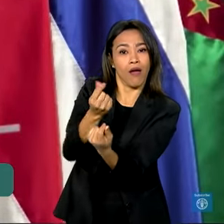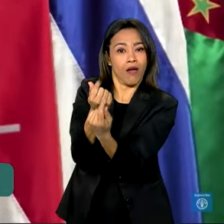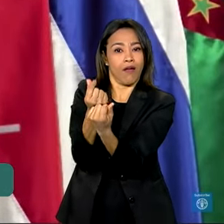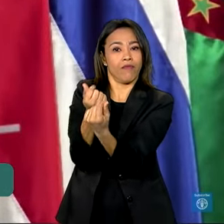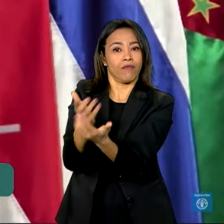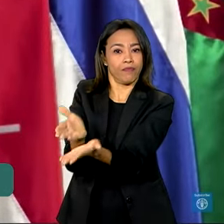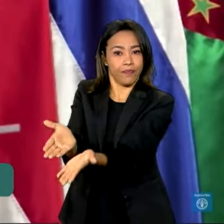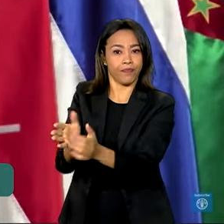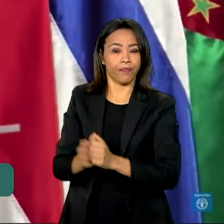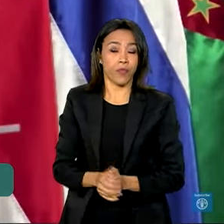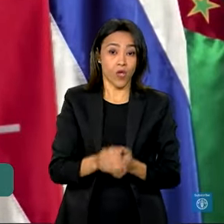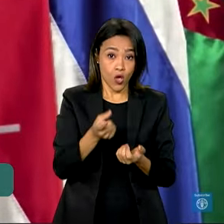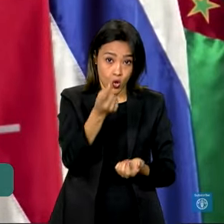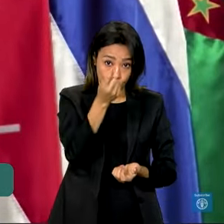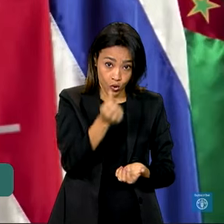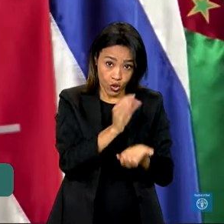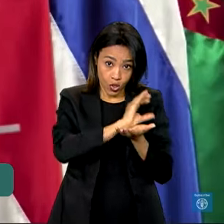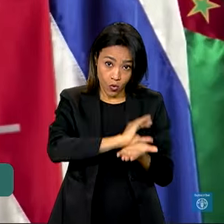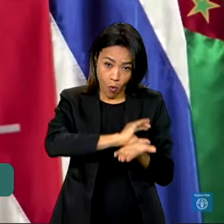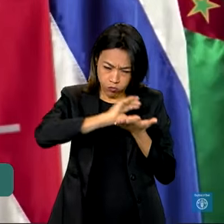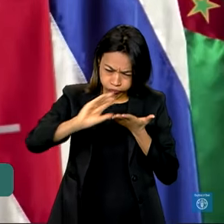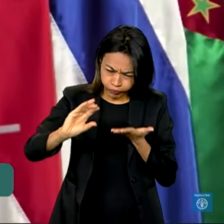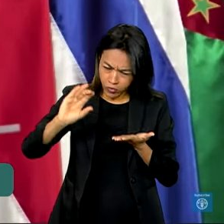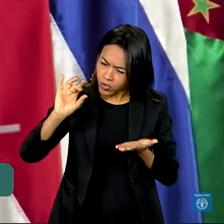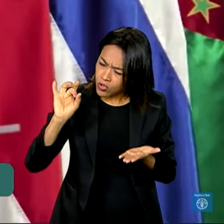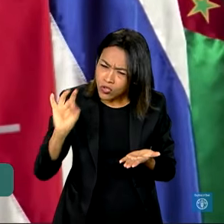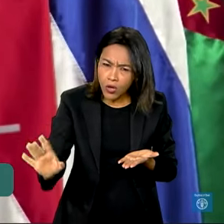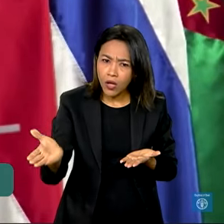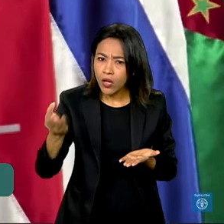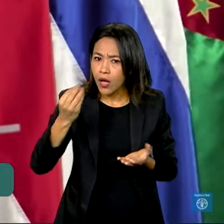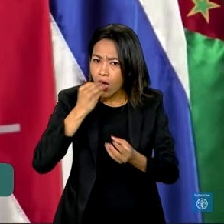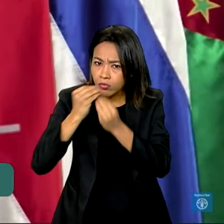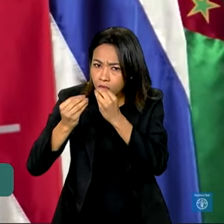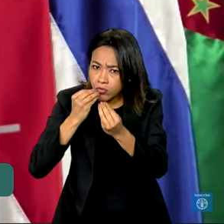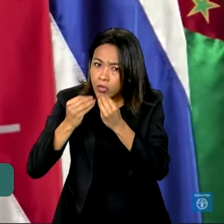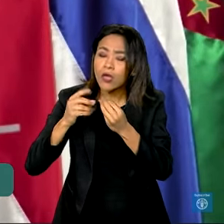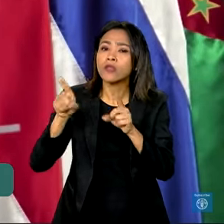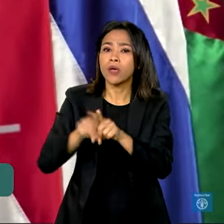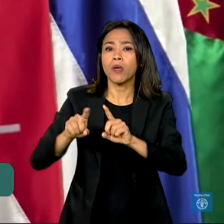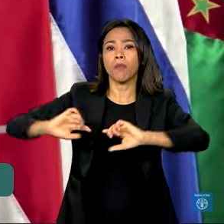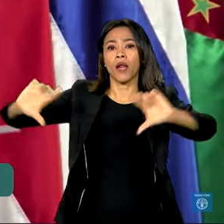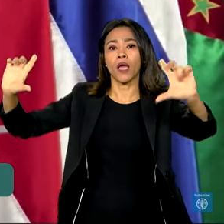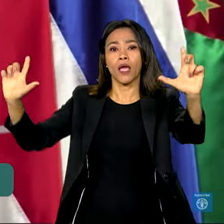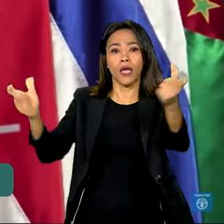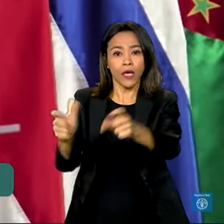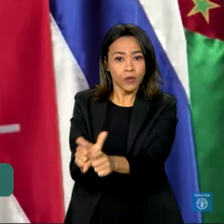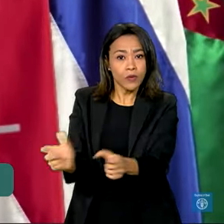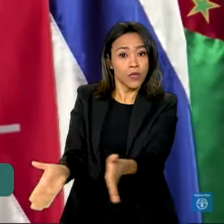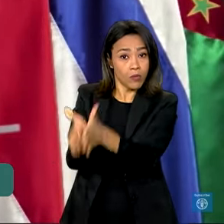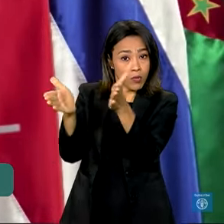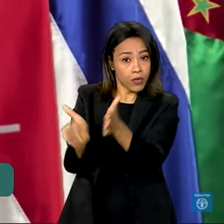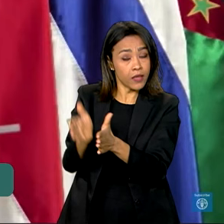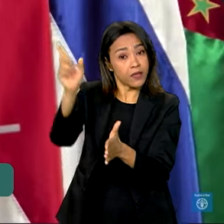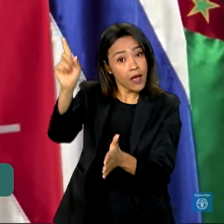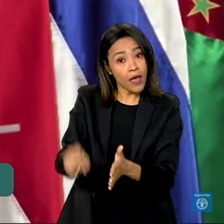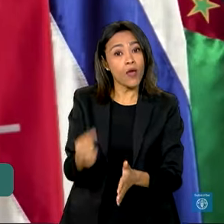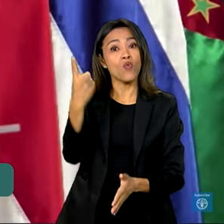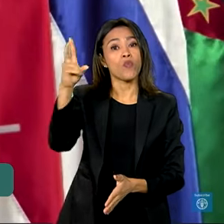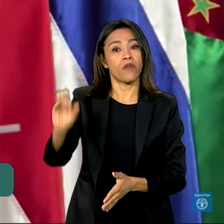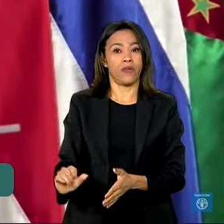investimento, não só na alimentação, mas na erradicação da pobreza, é um investimento de uma vez